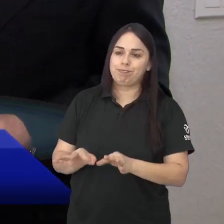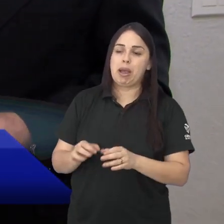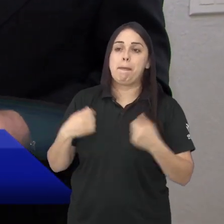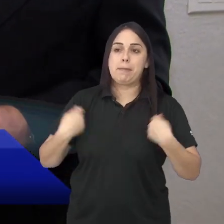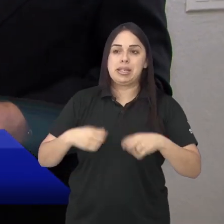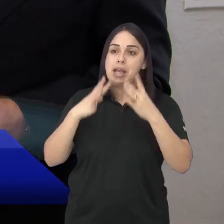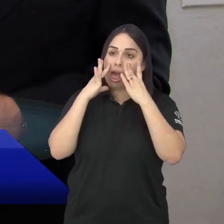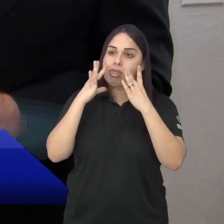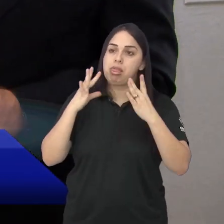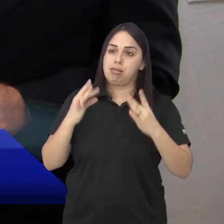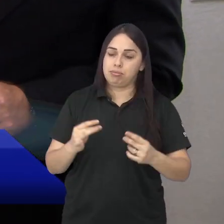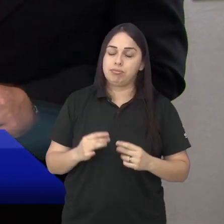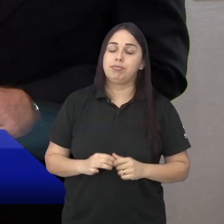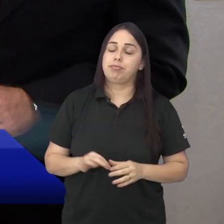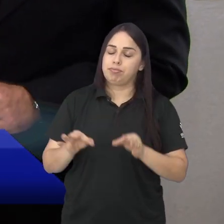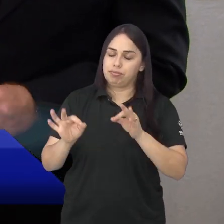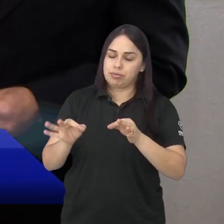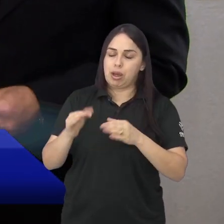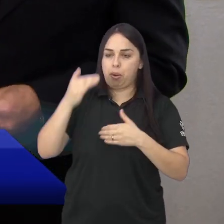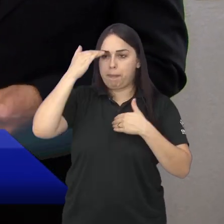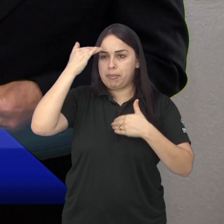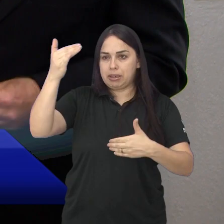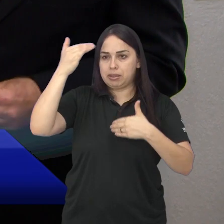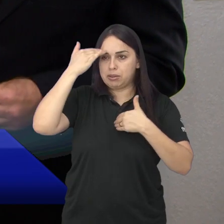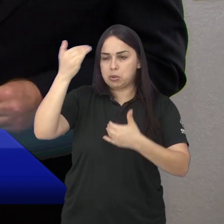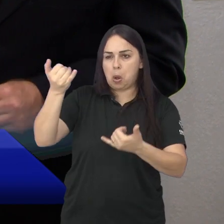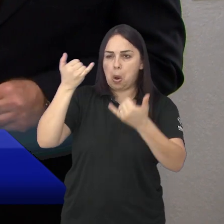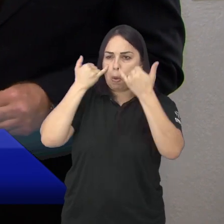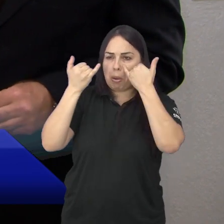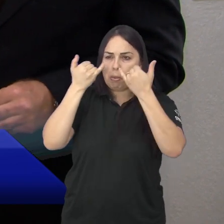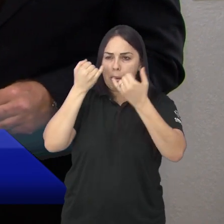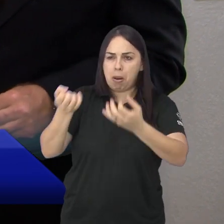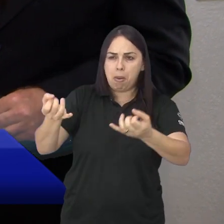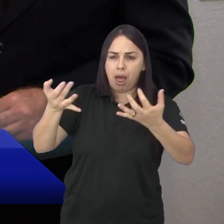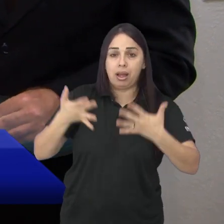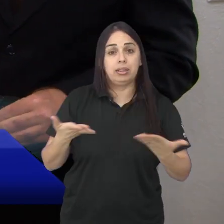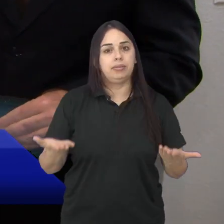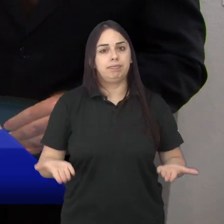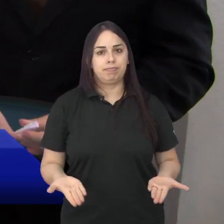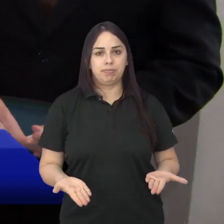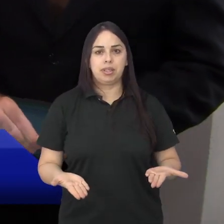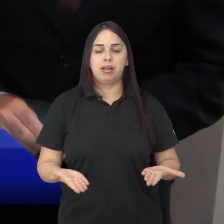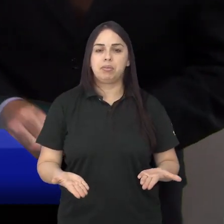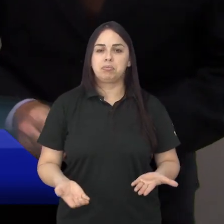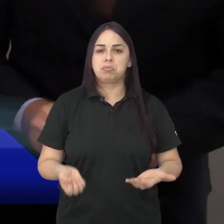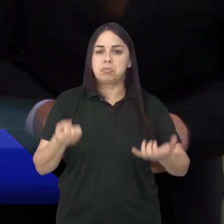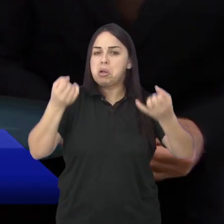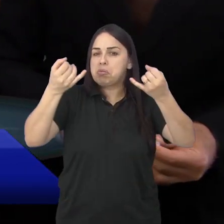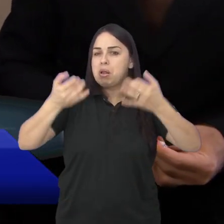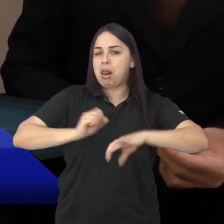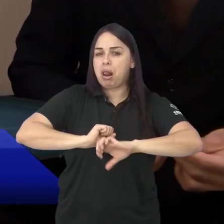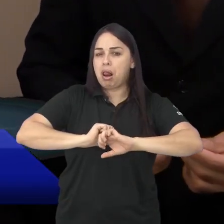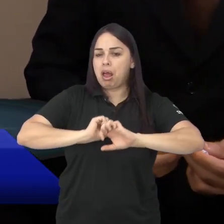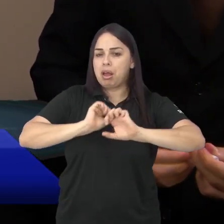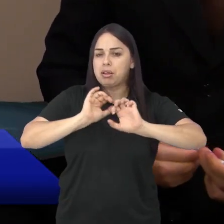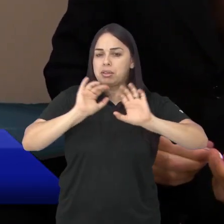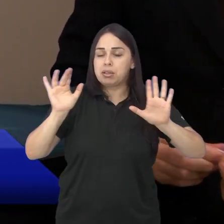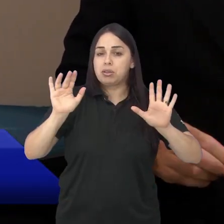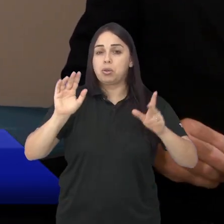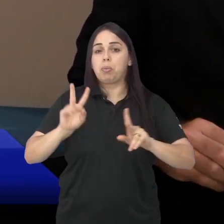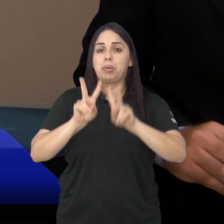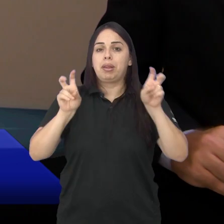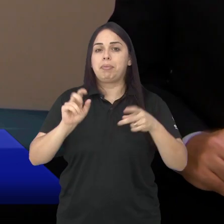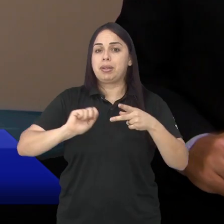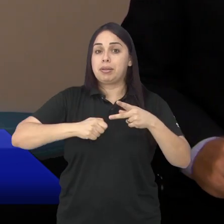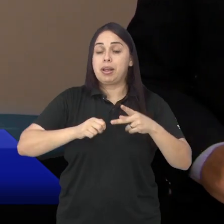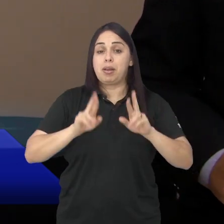tem que prestar bastante atenção, né, Fábio? Muito obrigada pelas informações. Então, pessoal, esses são os esclarecimentos, né, sobre o Pix. E a